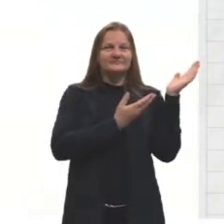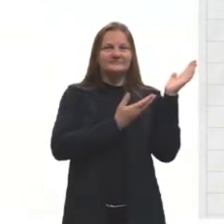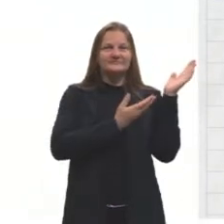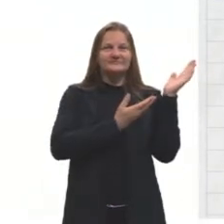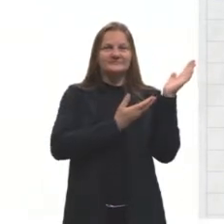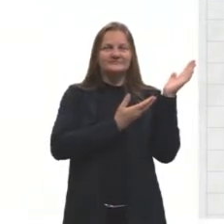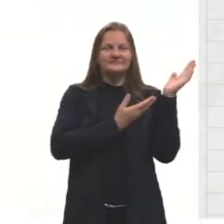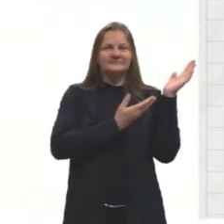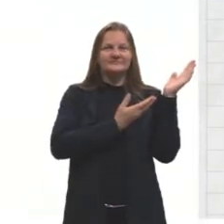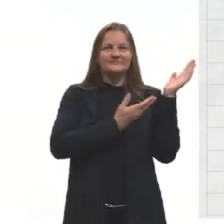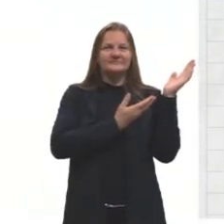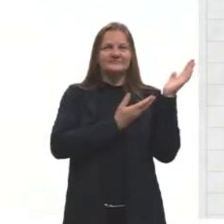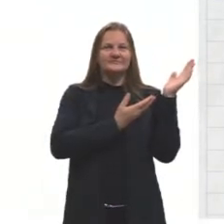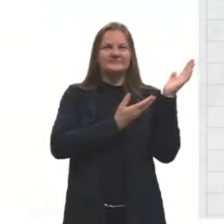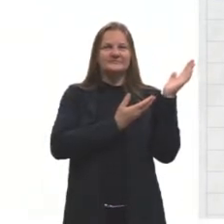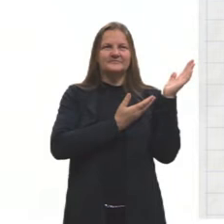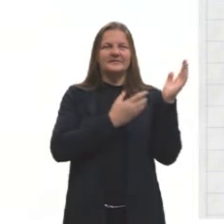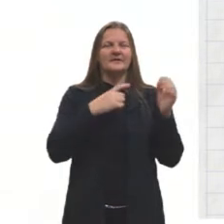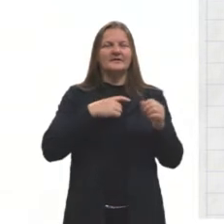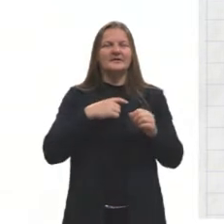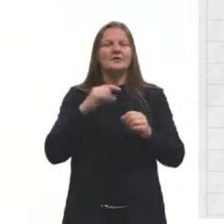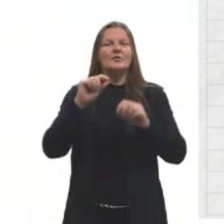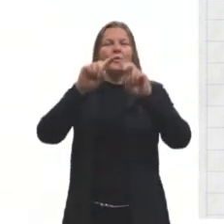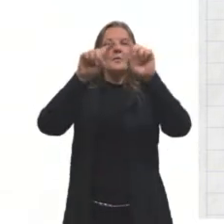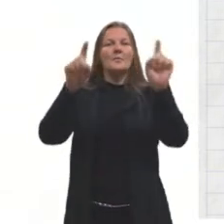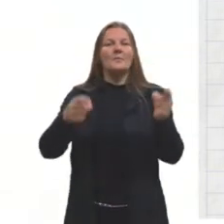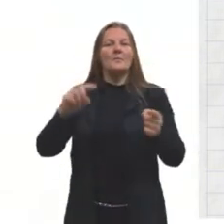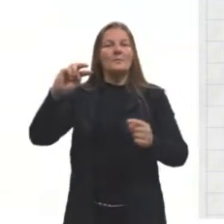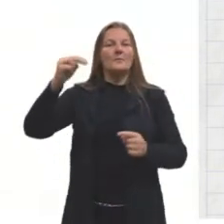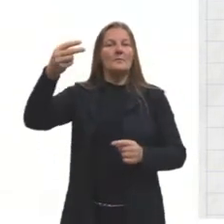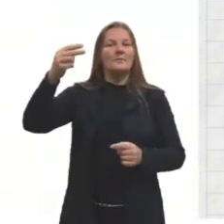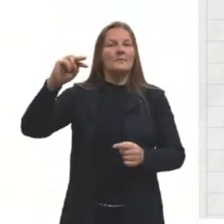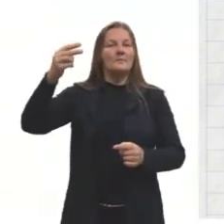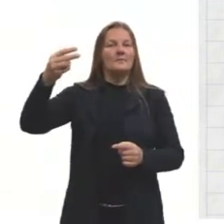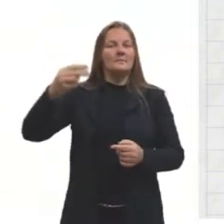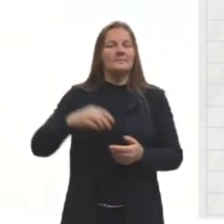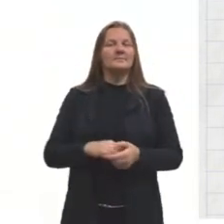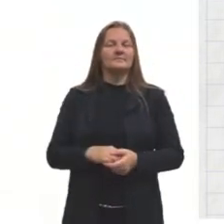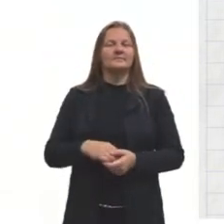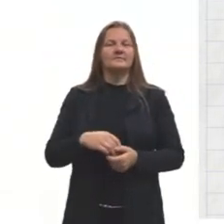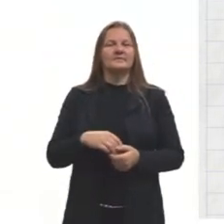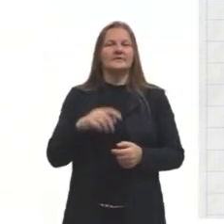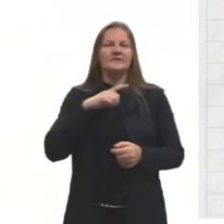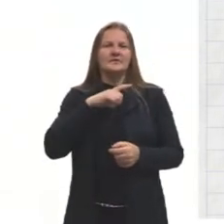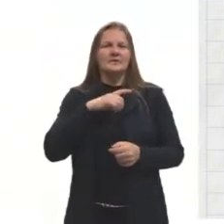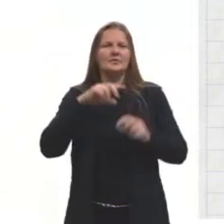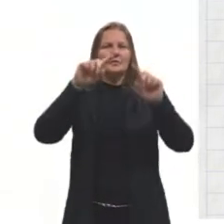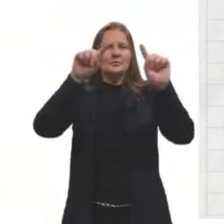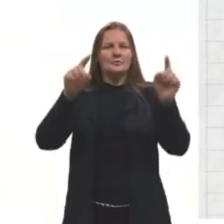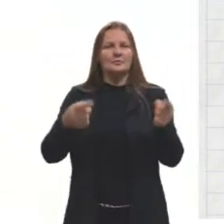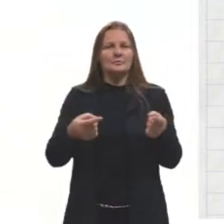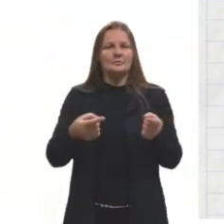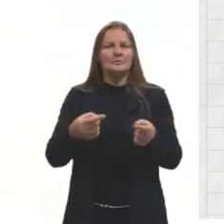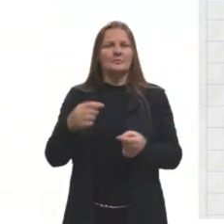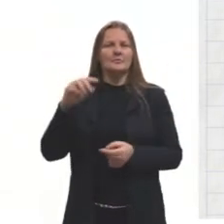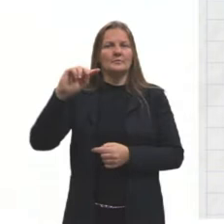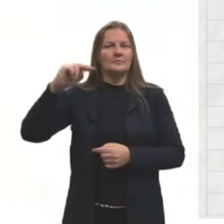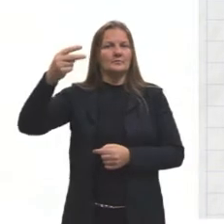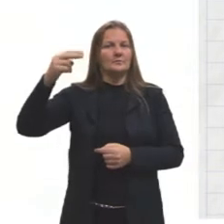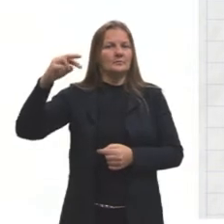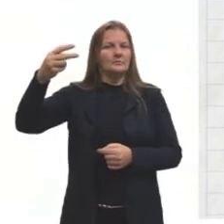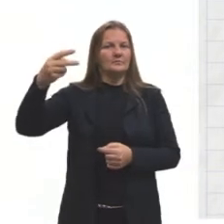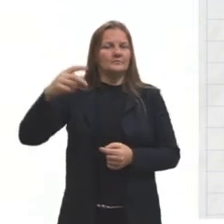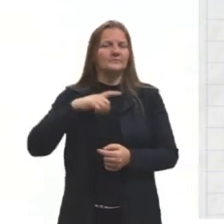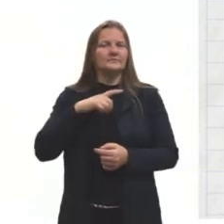passada onde tem aqui né os produtos notáveis nós vemos então que os produtos né